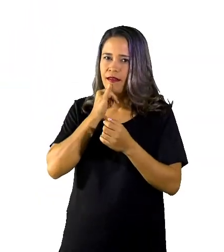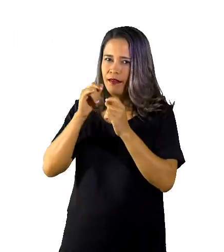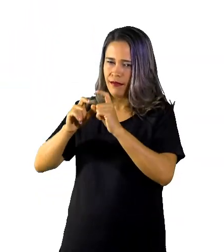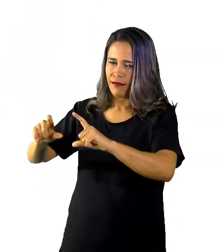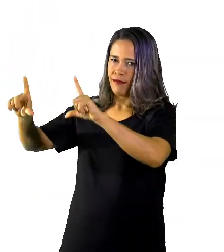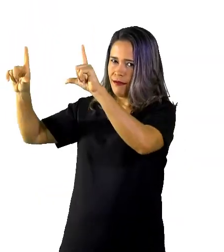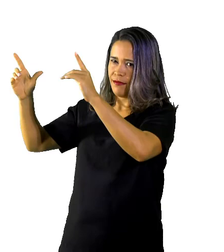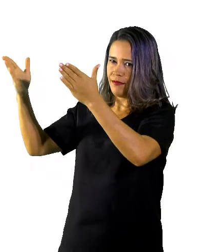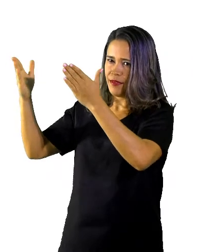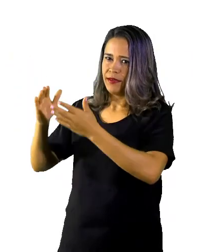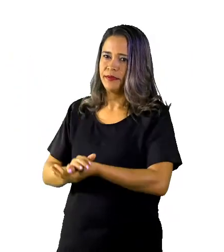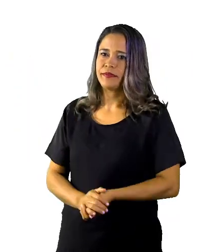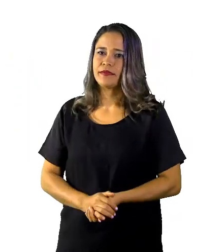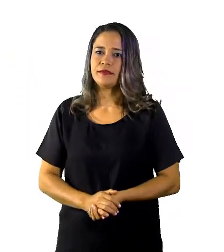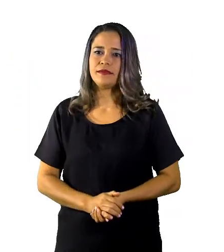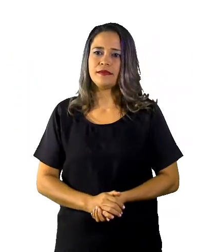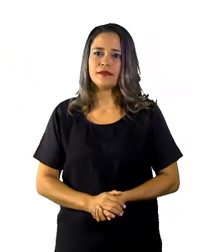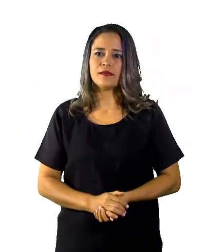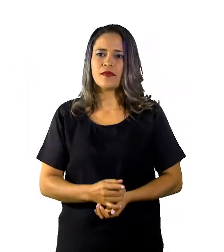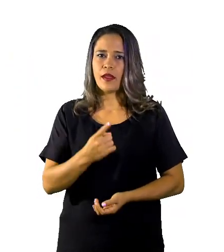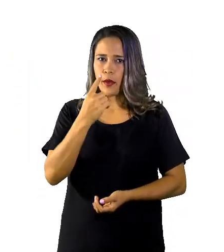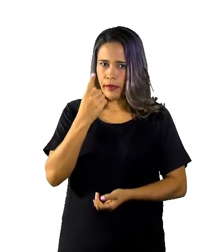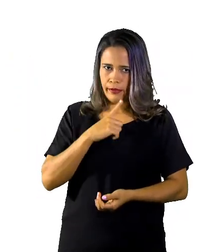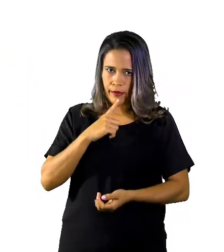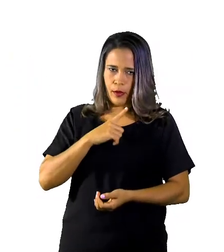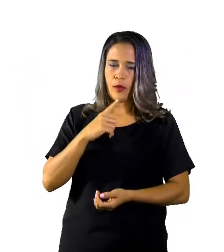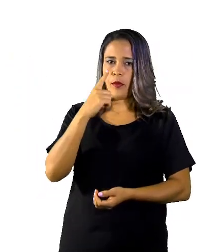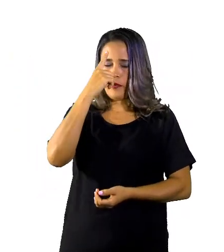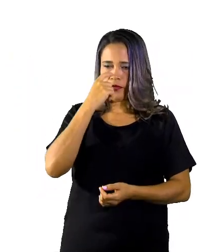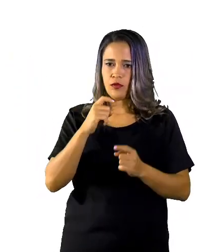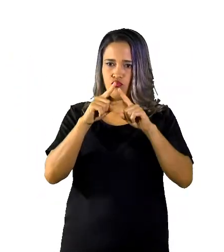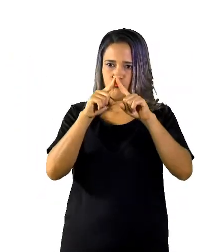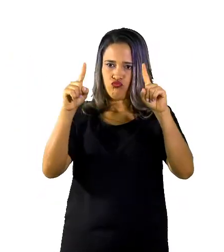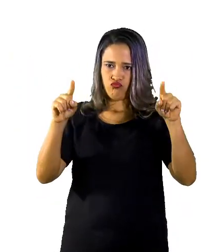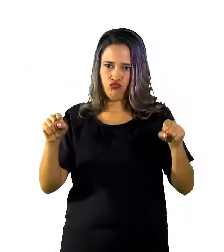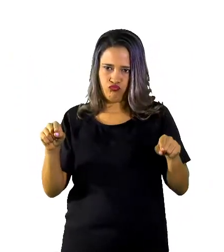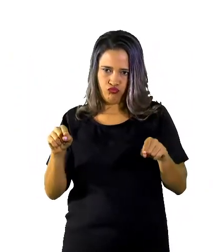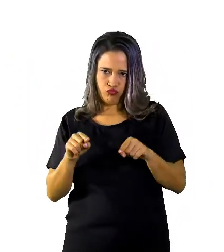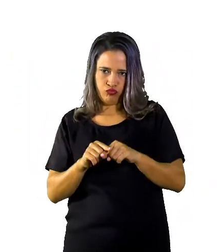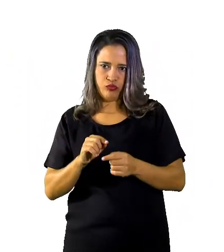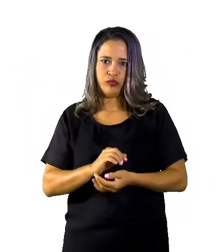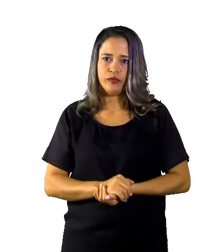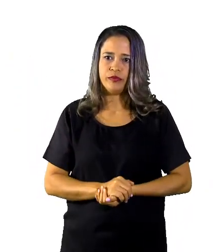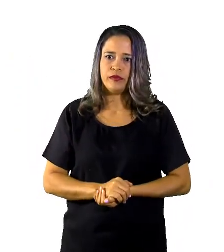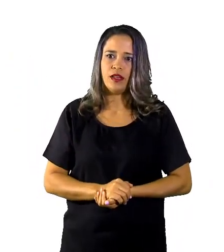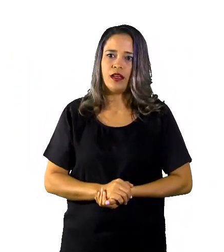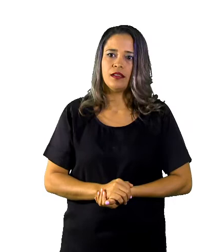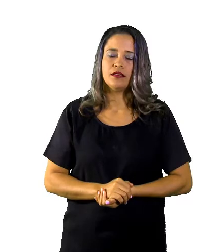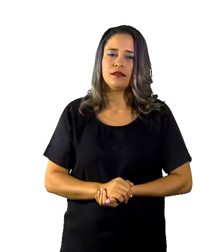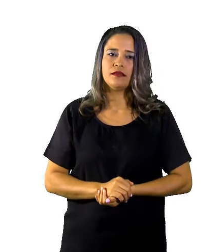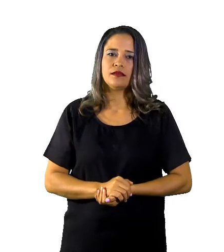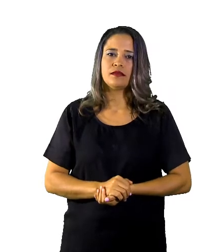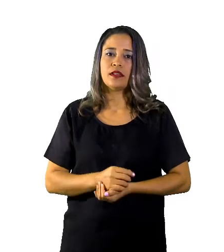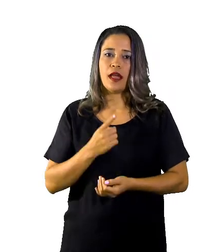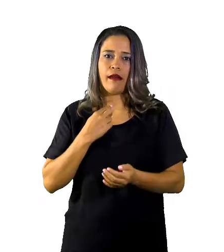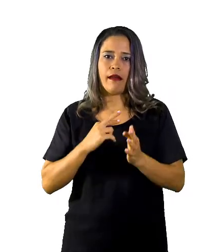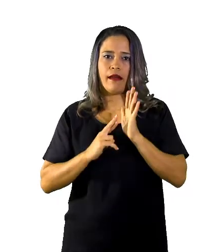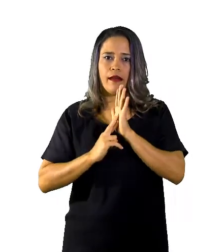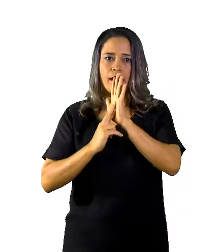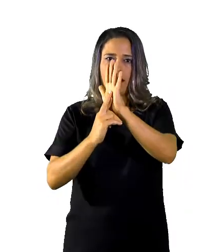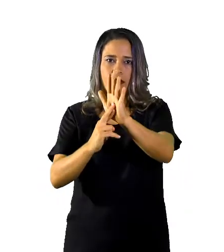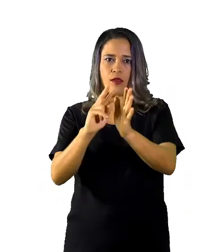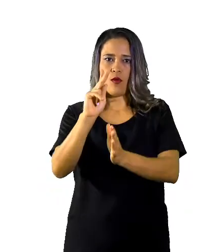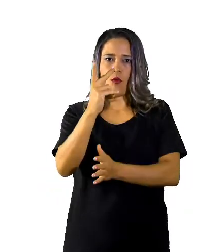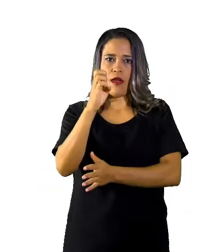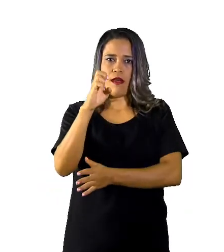seguinte. Veja, nós temos uma figura retangular que diz assim: a figura abaixo representa um